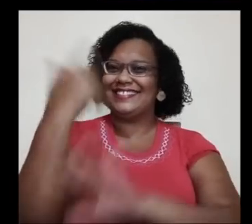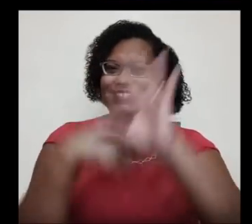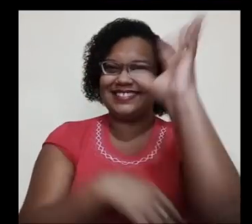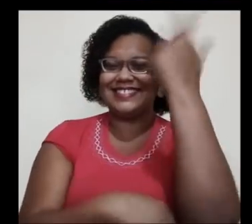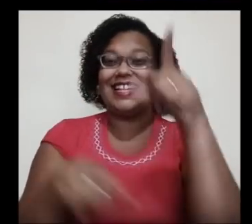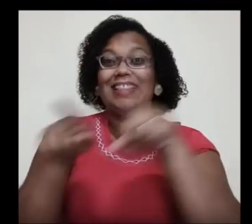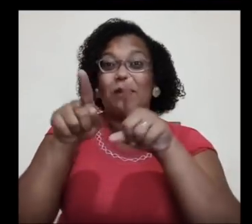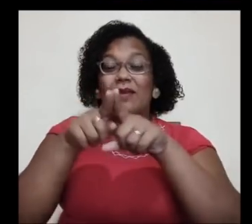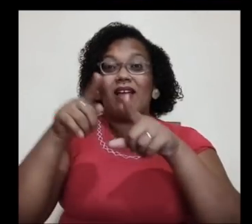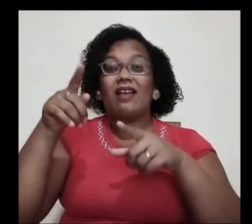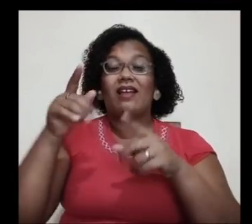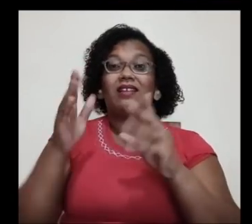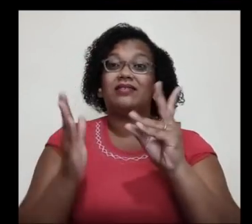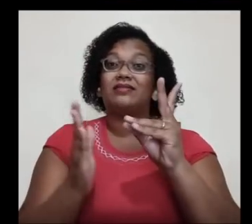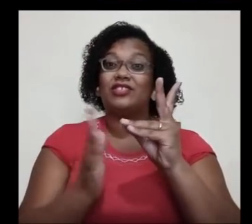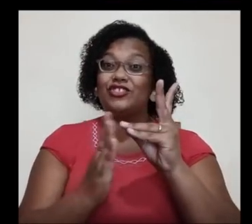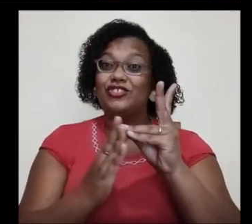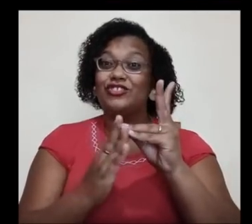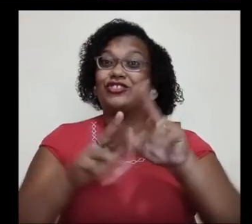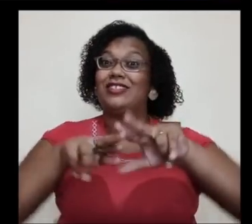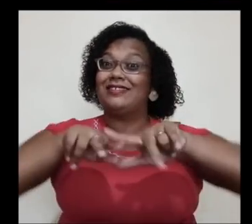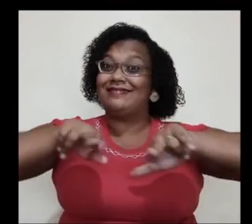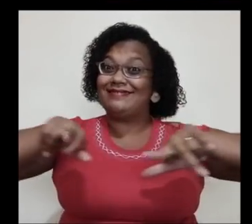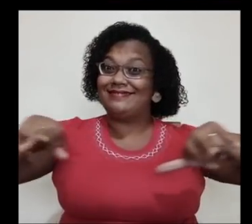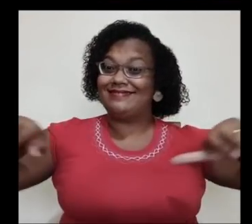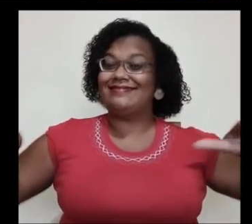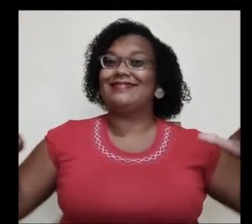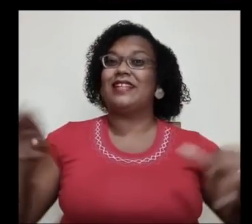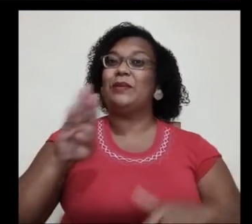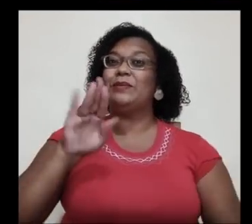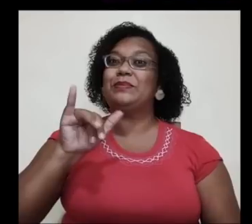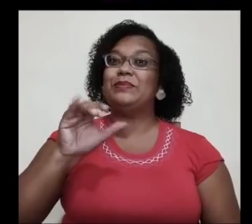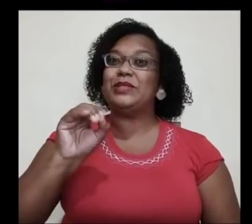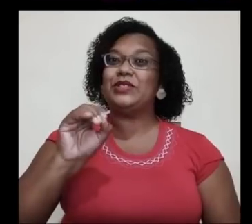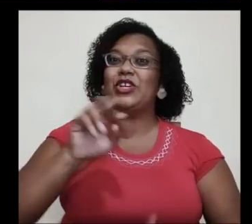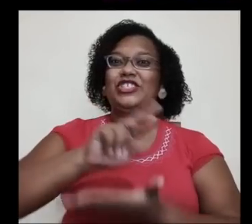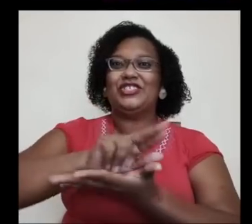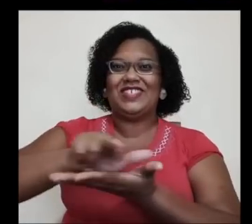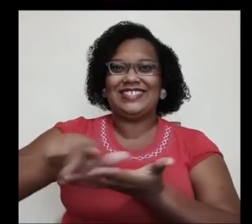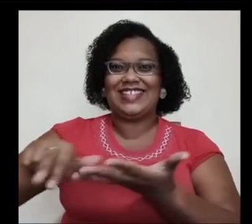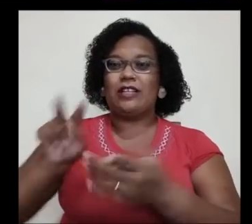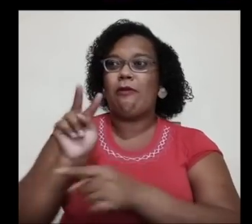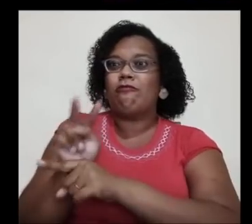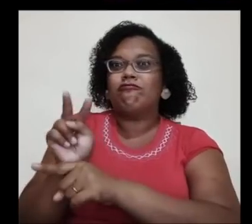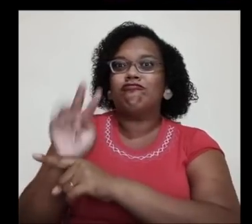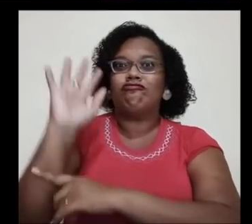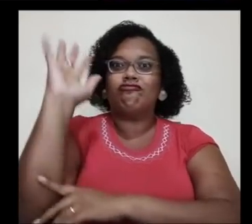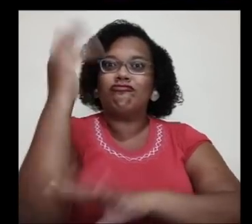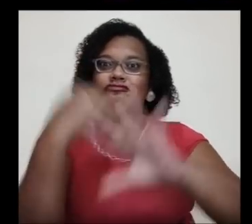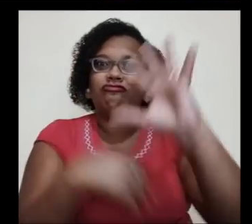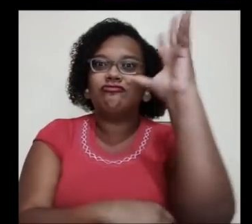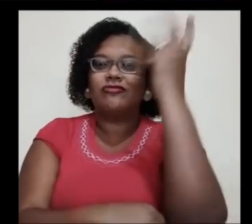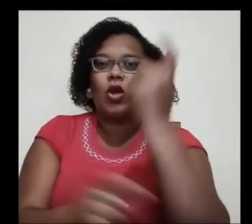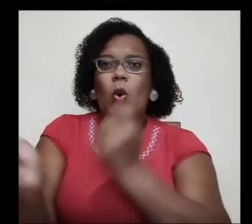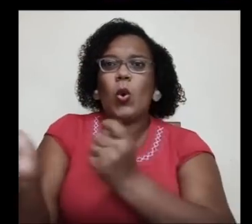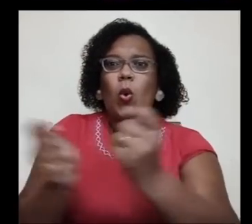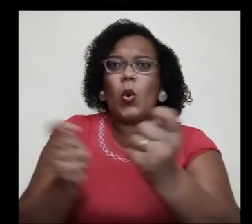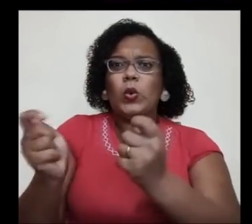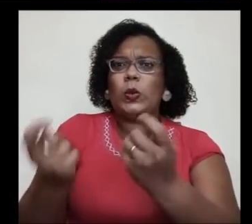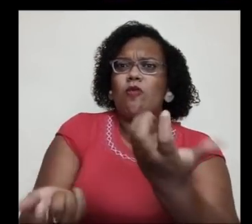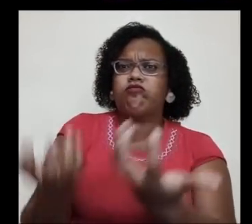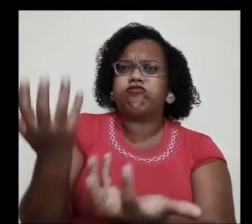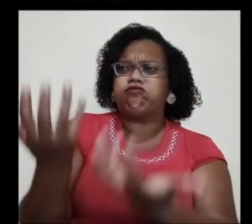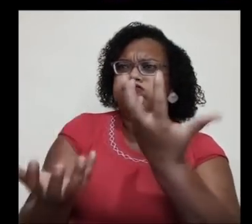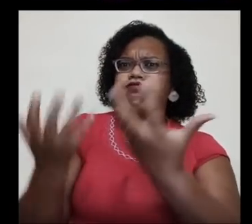das florestas, para controle de incêndios, de desastres naturais, que o Ministério do Meio Ambiente é o responsável por isso, e para o ano que vem também tem um